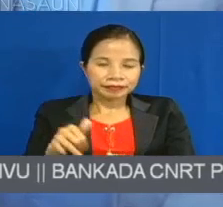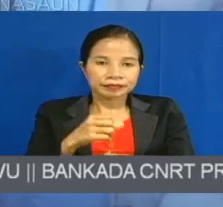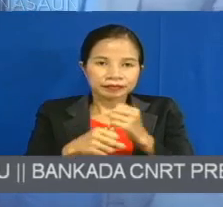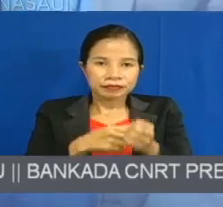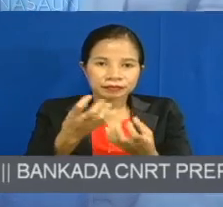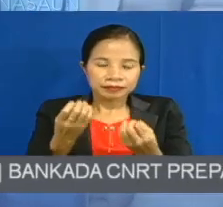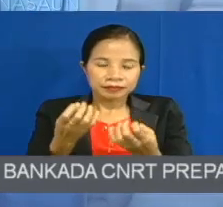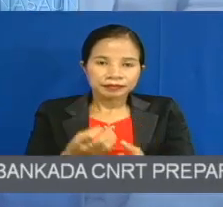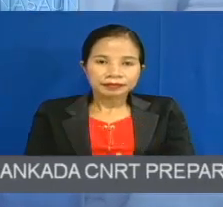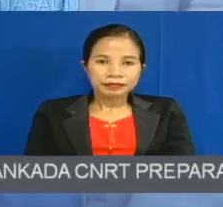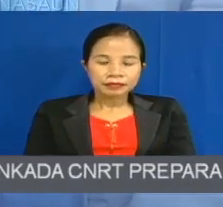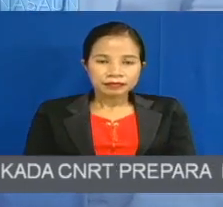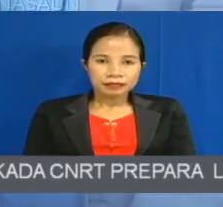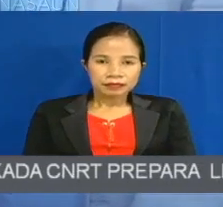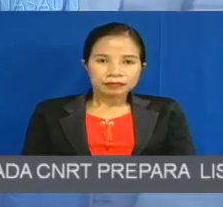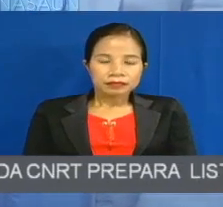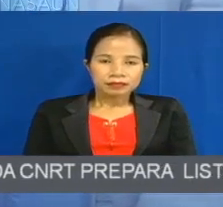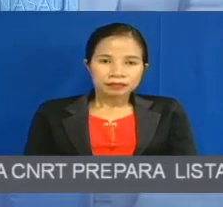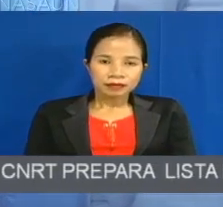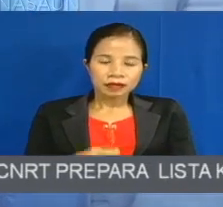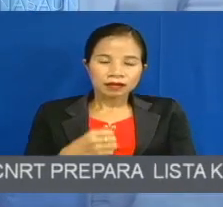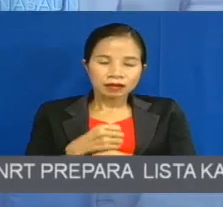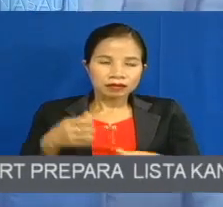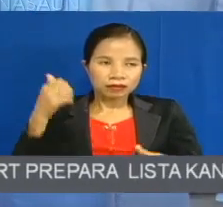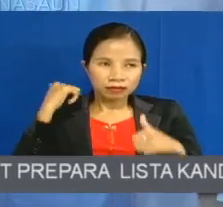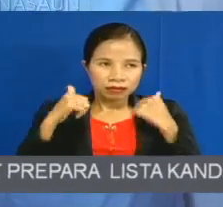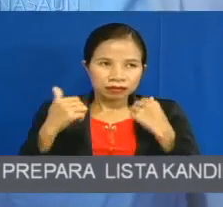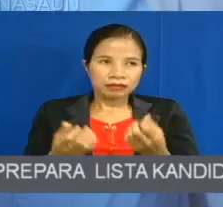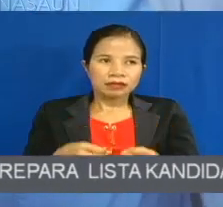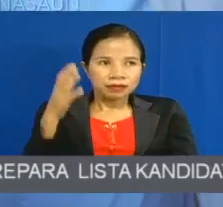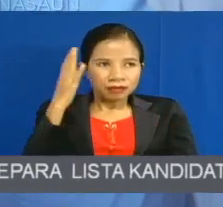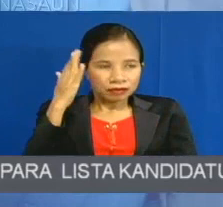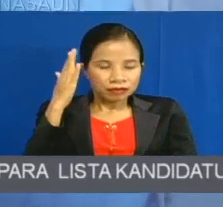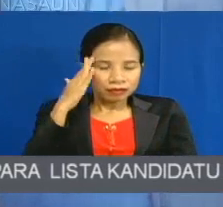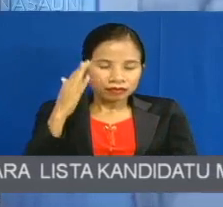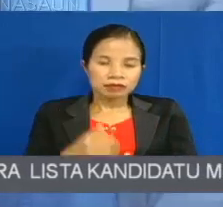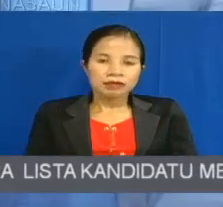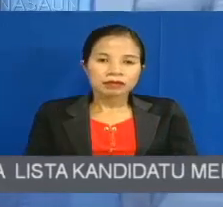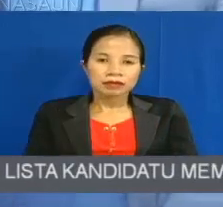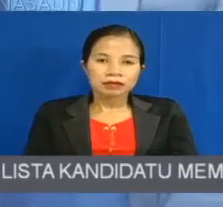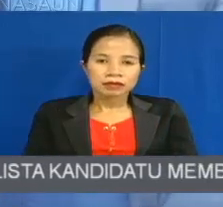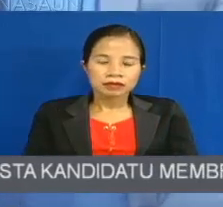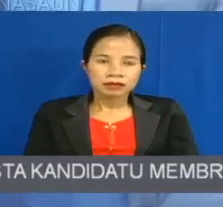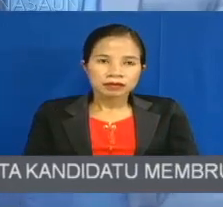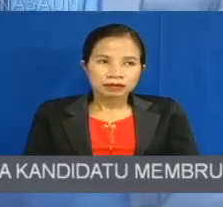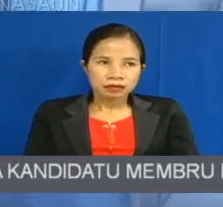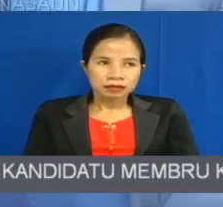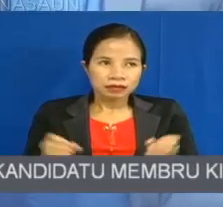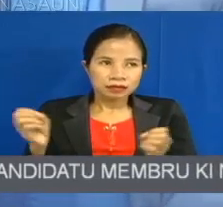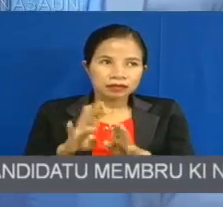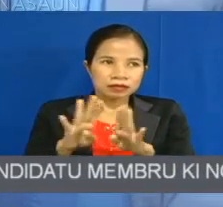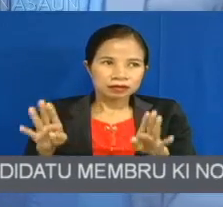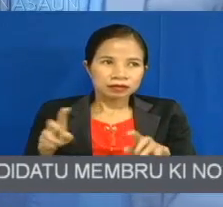barak ke bakum tiya sa inyatividari, huwida ne makasay imay huwing inisiyatiba ida, atu lawas reaktiva